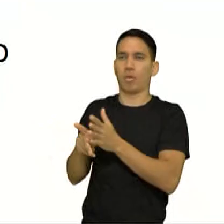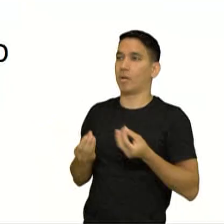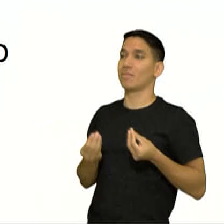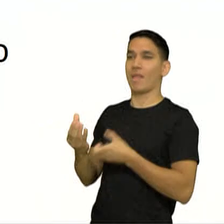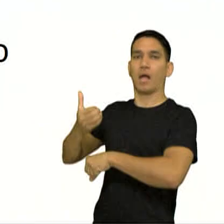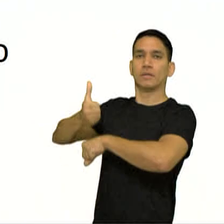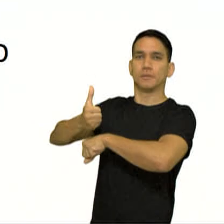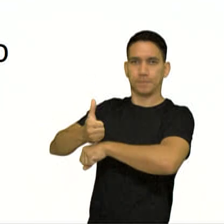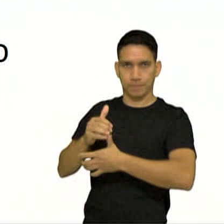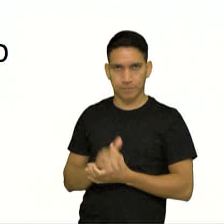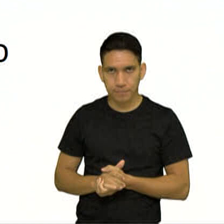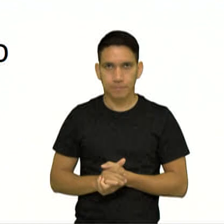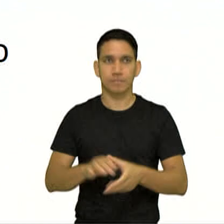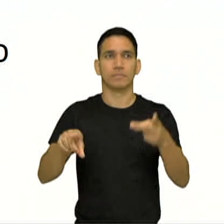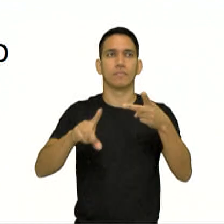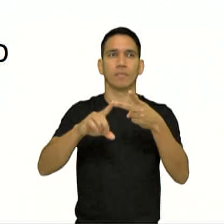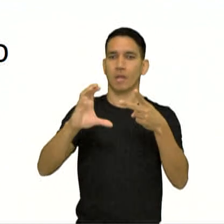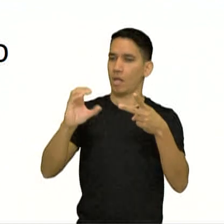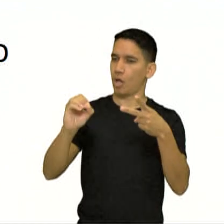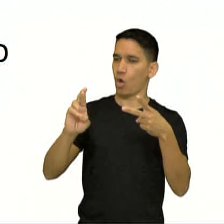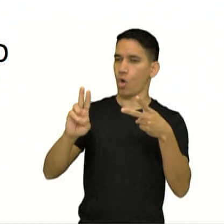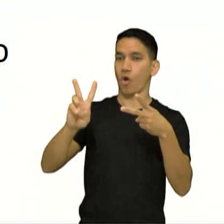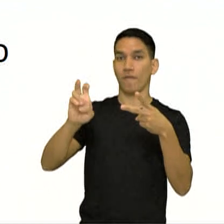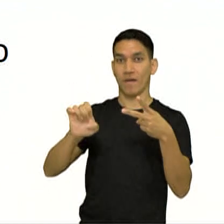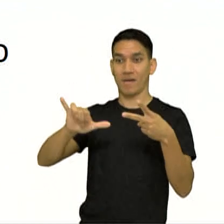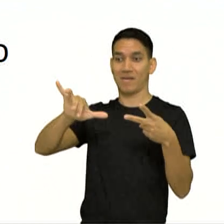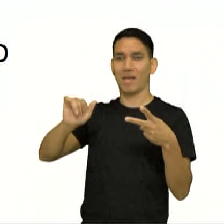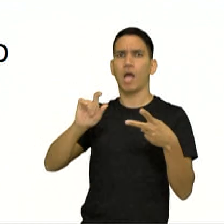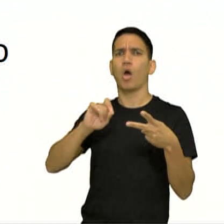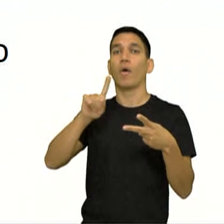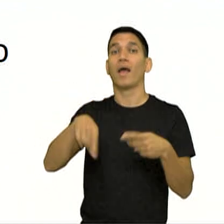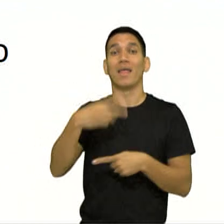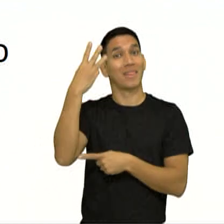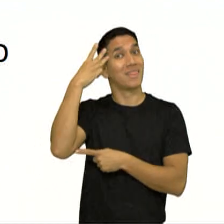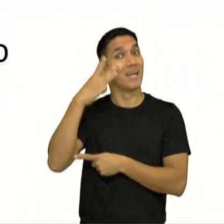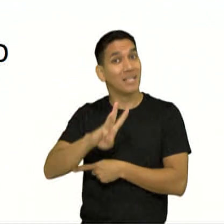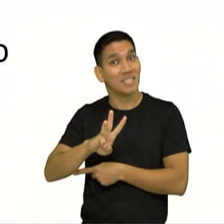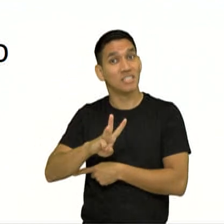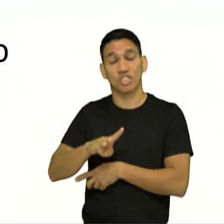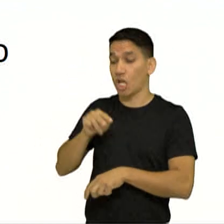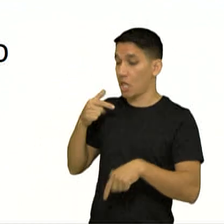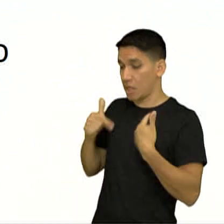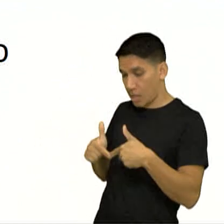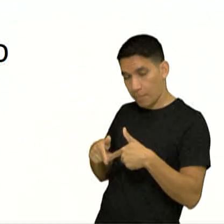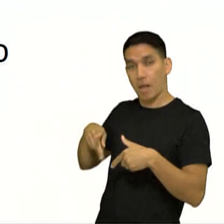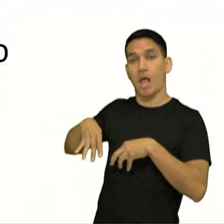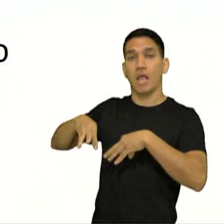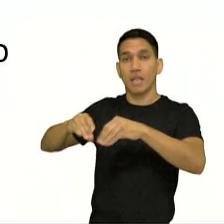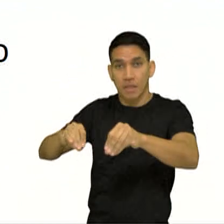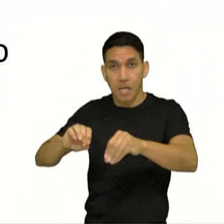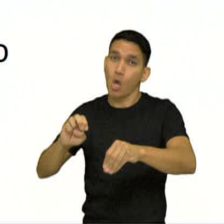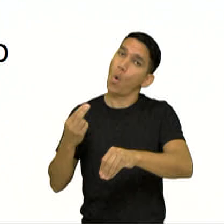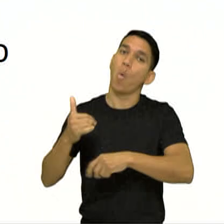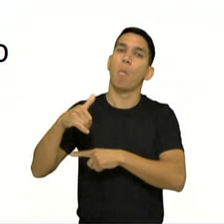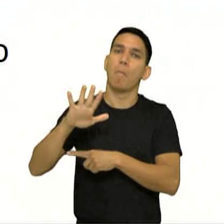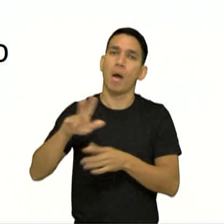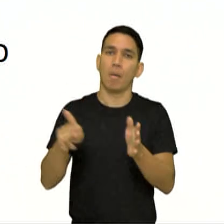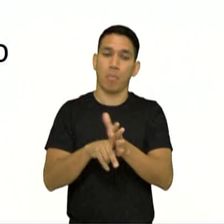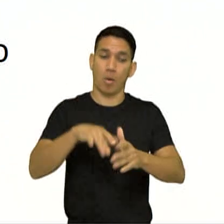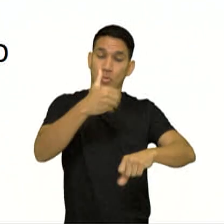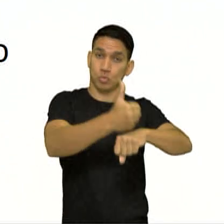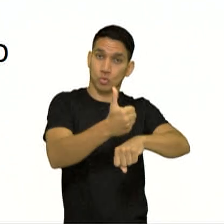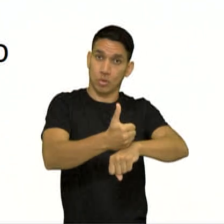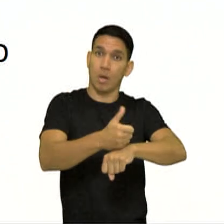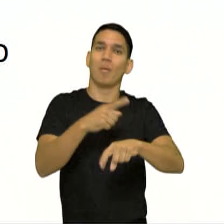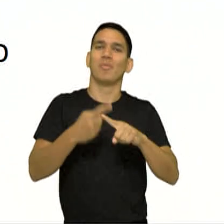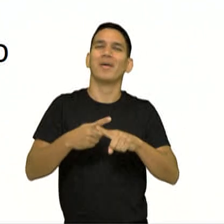A corveia, que o camponês deveria trabalhar 3 dias ou mais nas terras do senhor, porque a gente tem as terras que são do servo e as terras que são